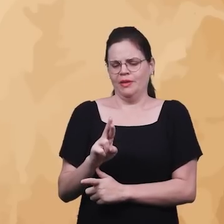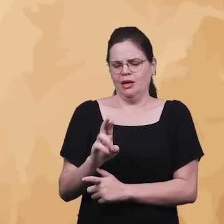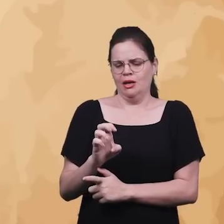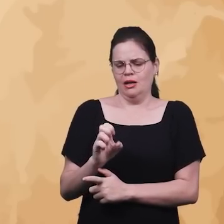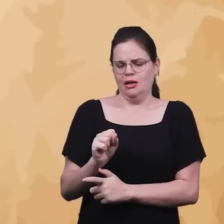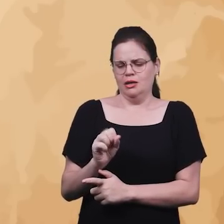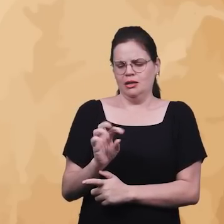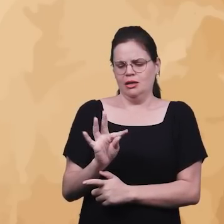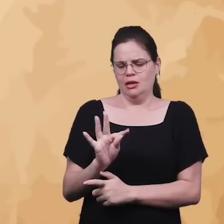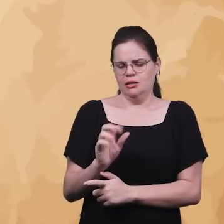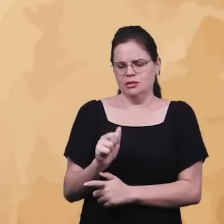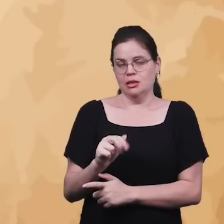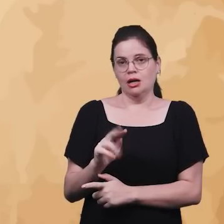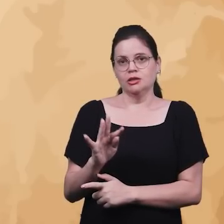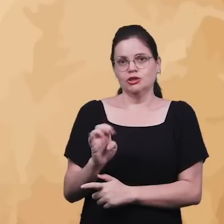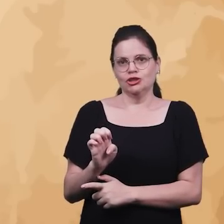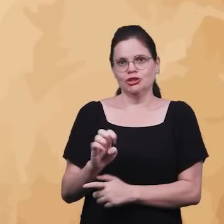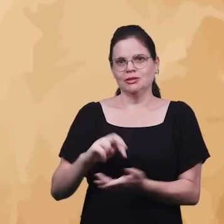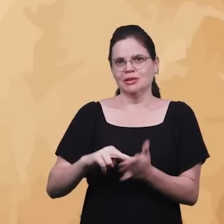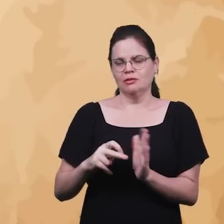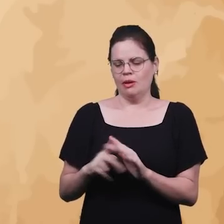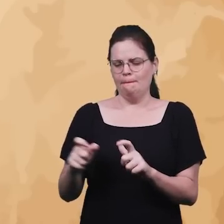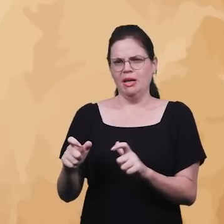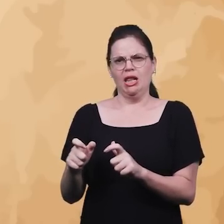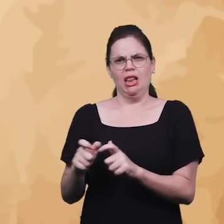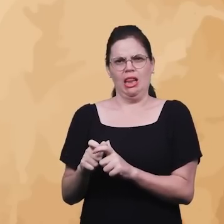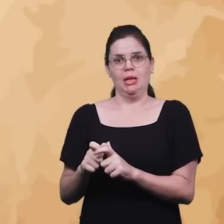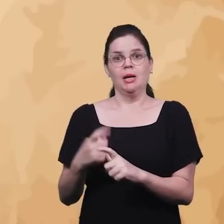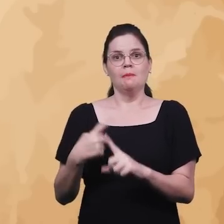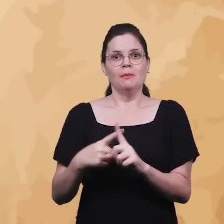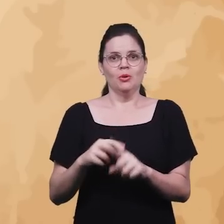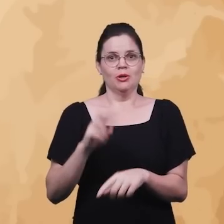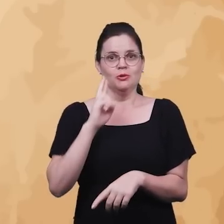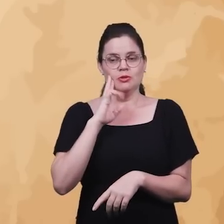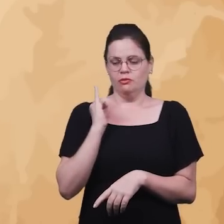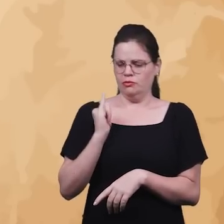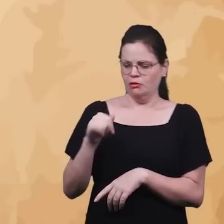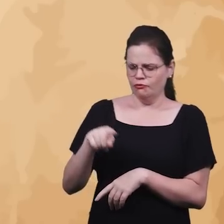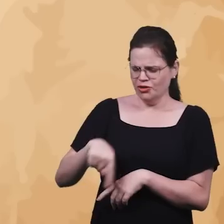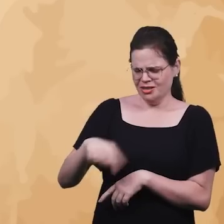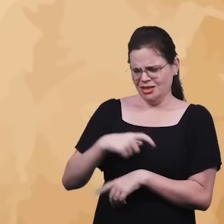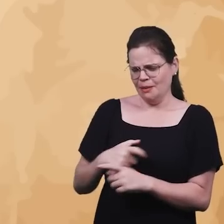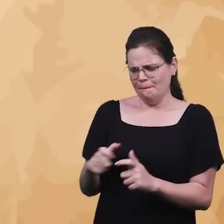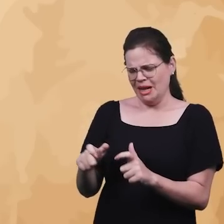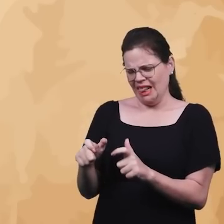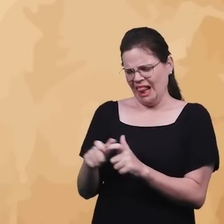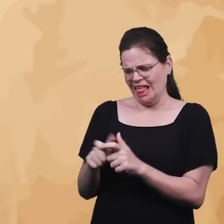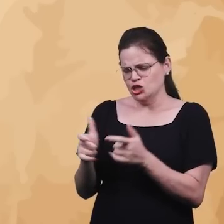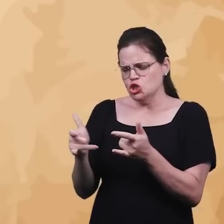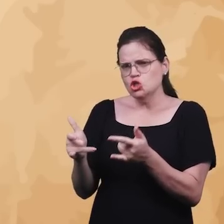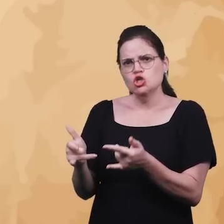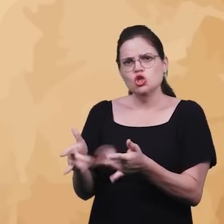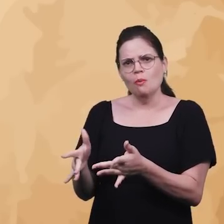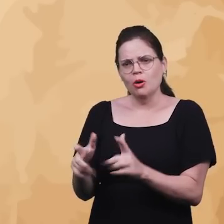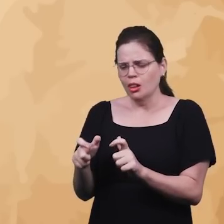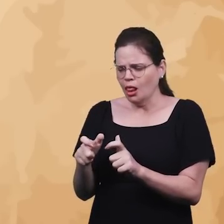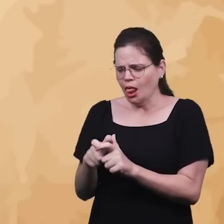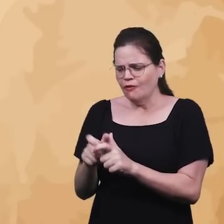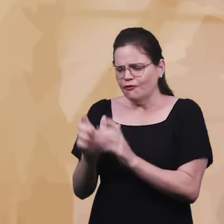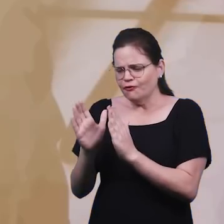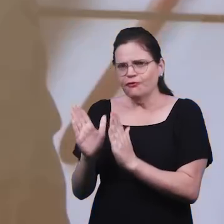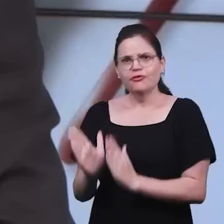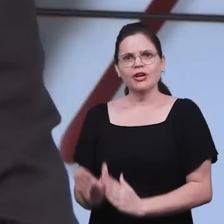no verso 24, diz assim, mas eu vos digo a vós e aos restantes que estão em Tiatira, isso no 24,